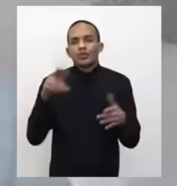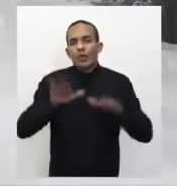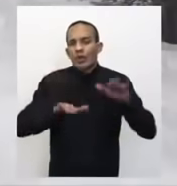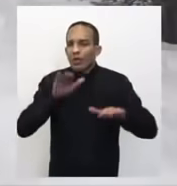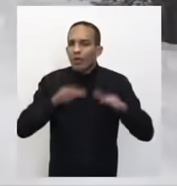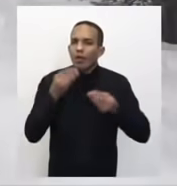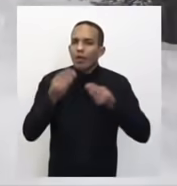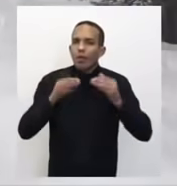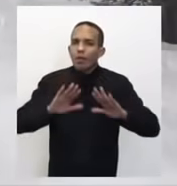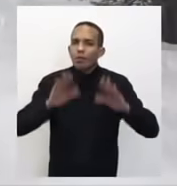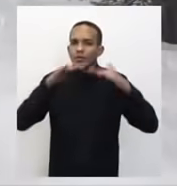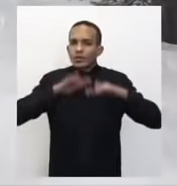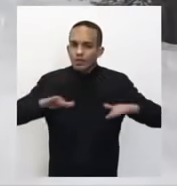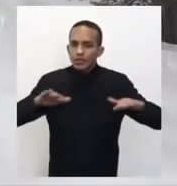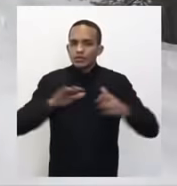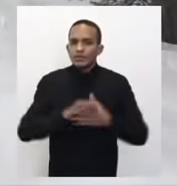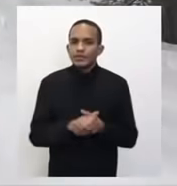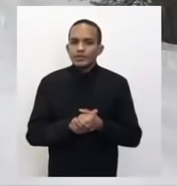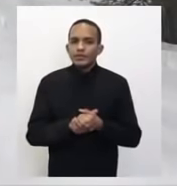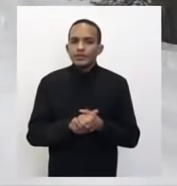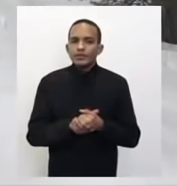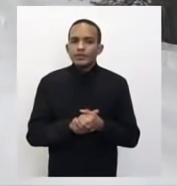como funciona esse rastro.